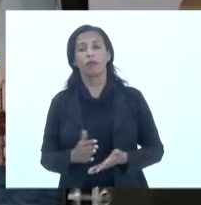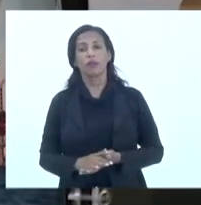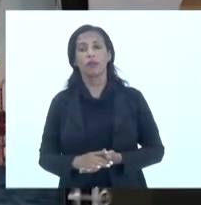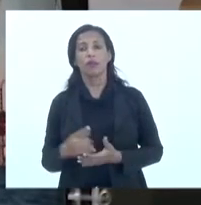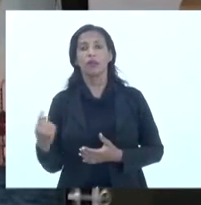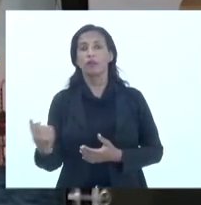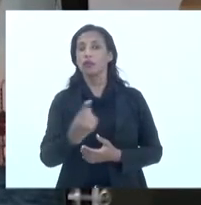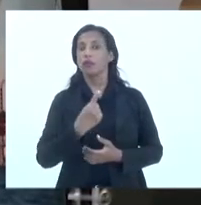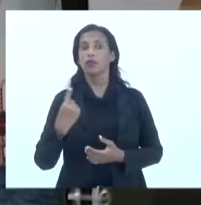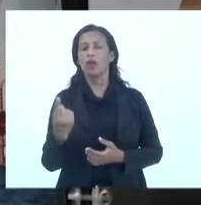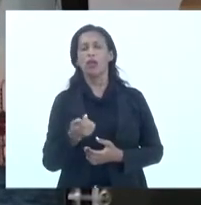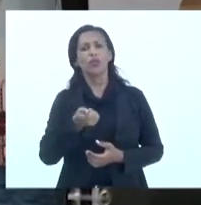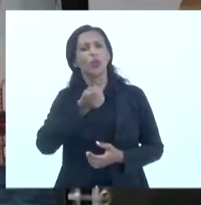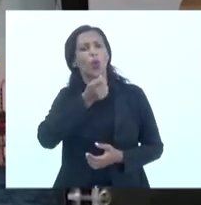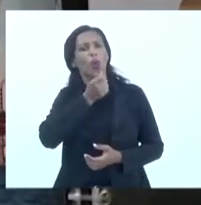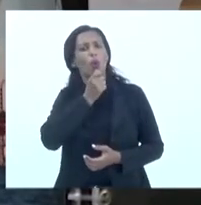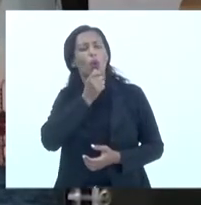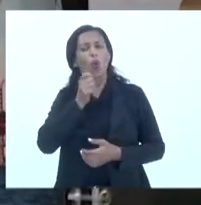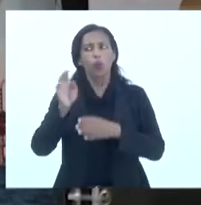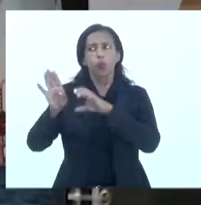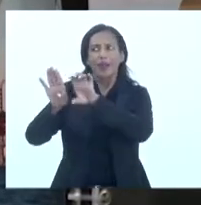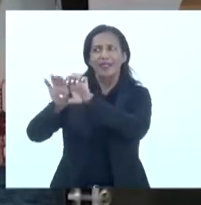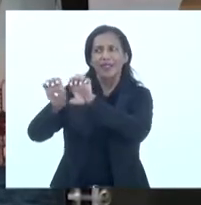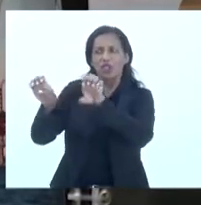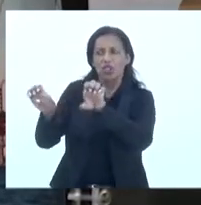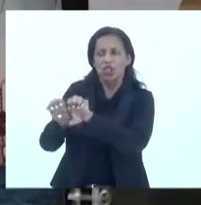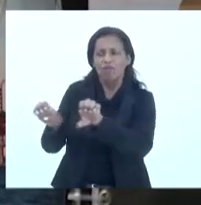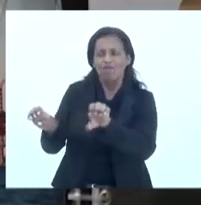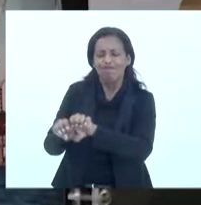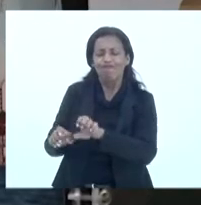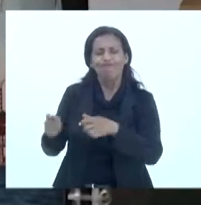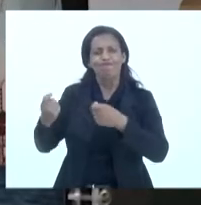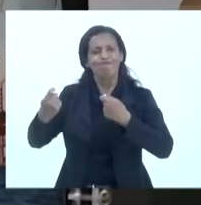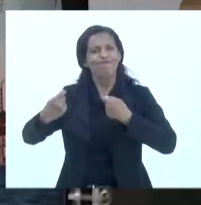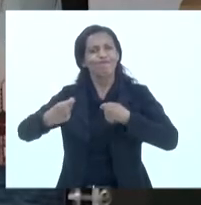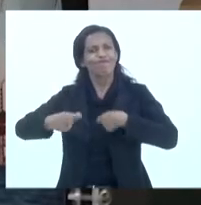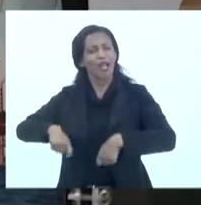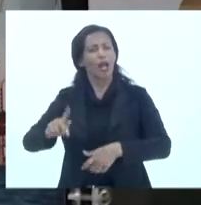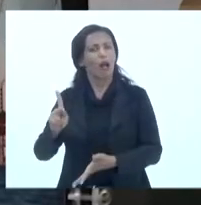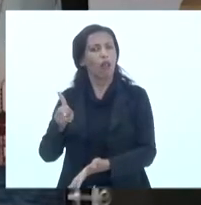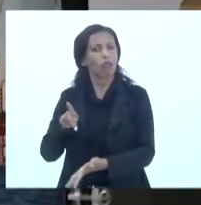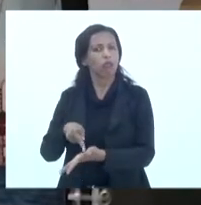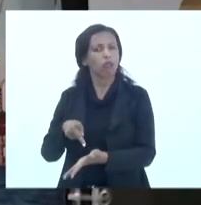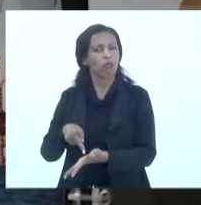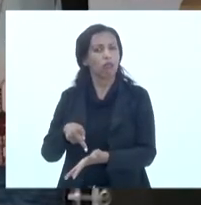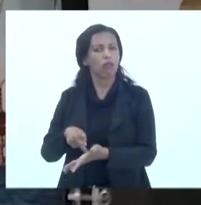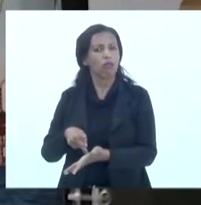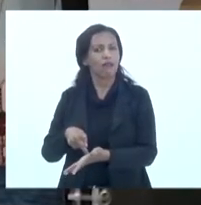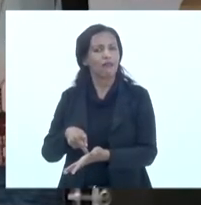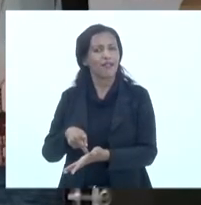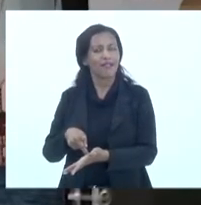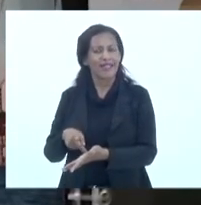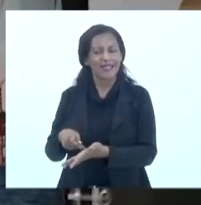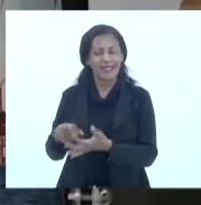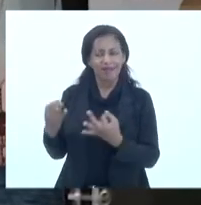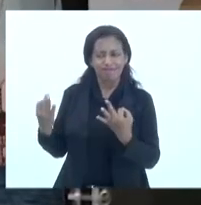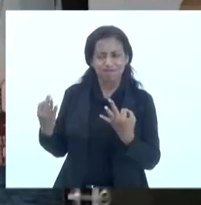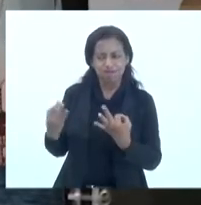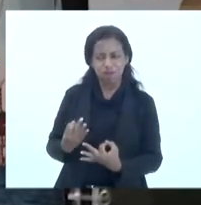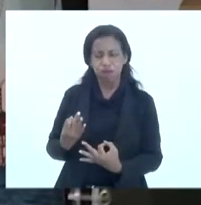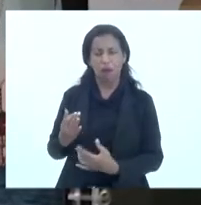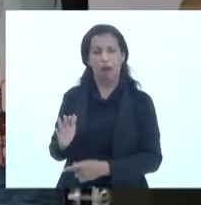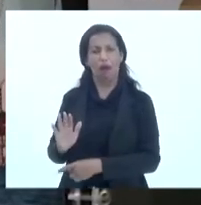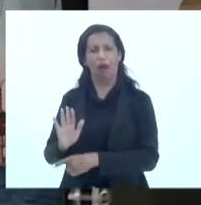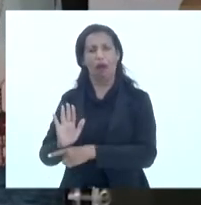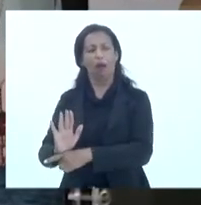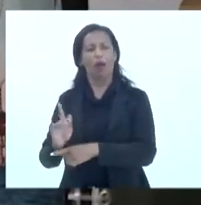nós não temos a estrutura que precisa, que na verdade, atende perfeitamente